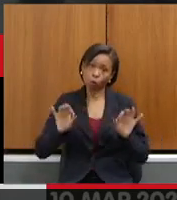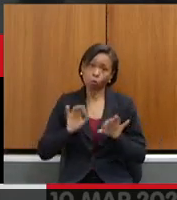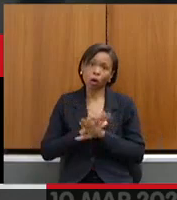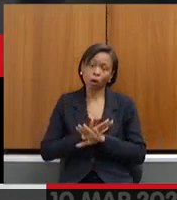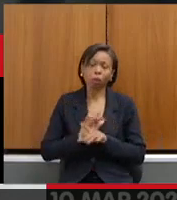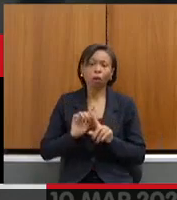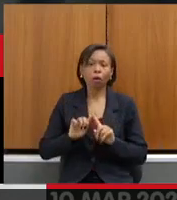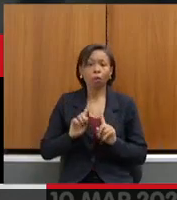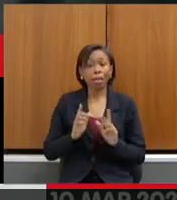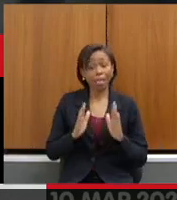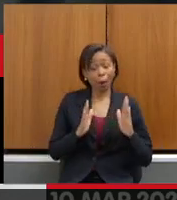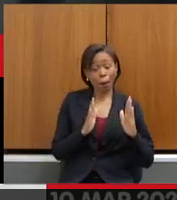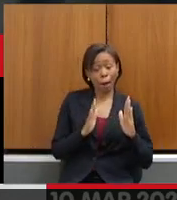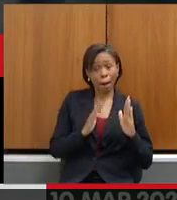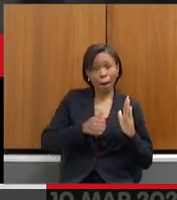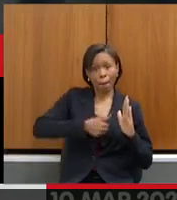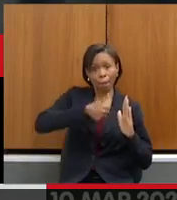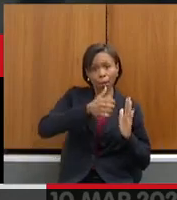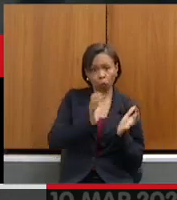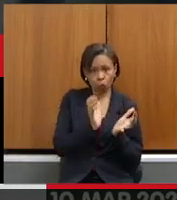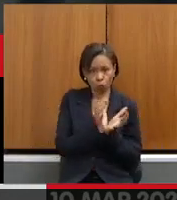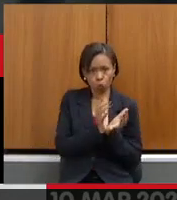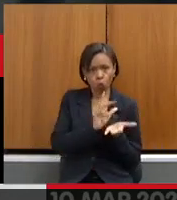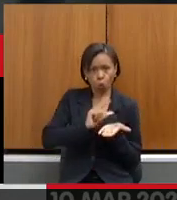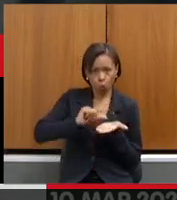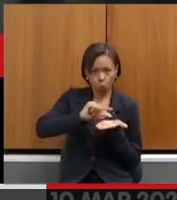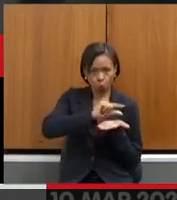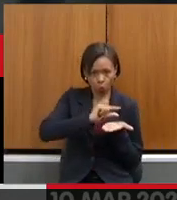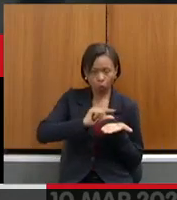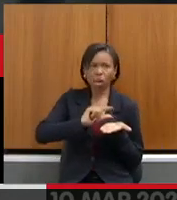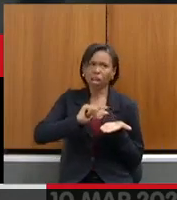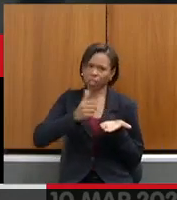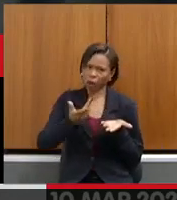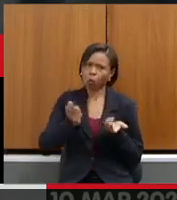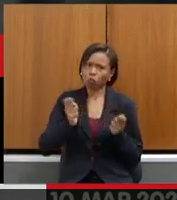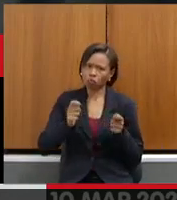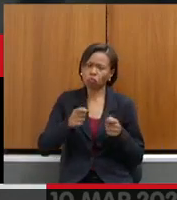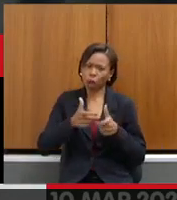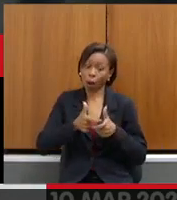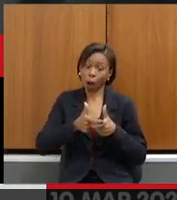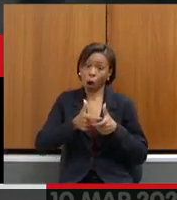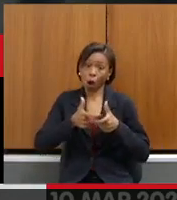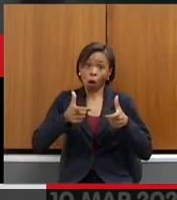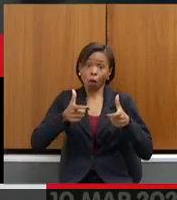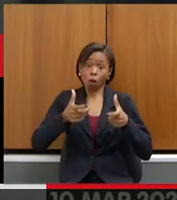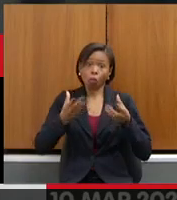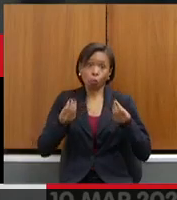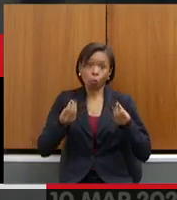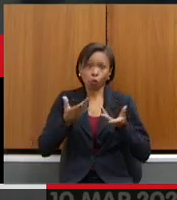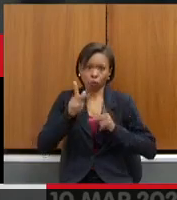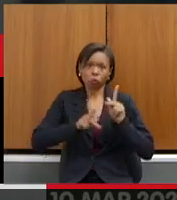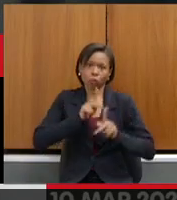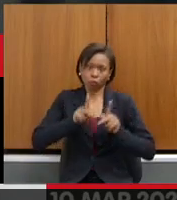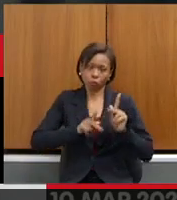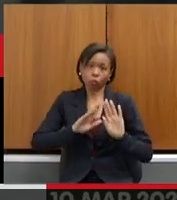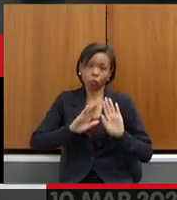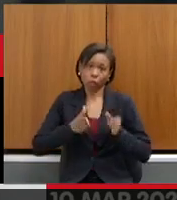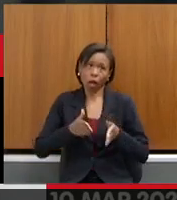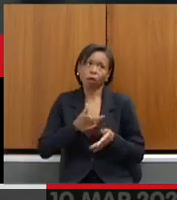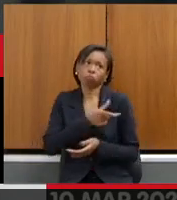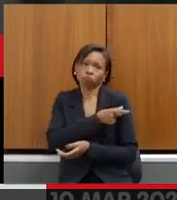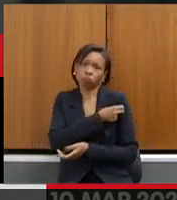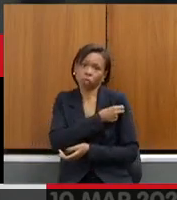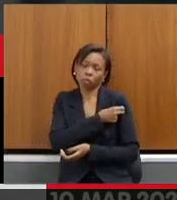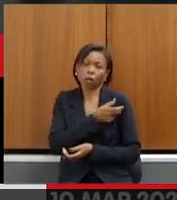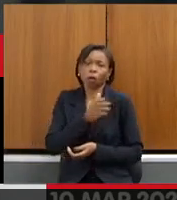é pelo menos na primeira dose a gente já estaria com volume muito grande é de pessoas vacinadas eu acho que todos os públicos prioritários